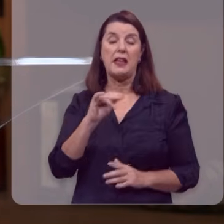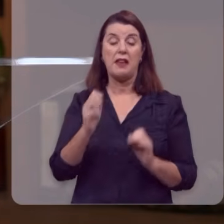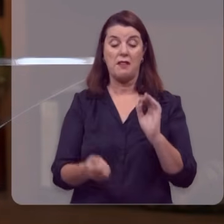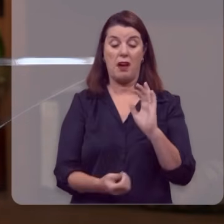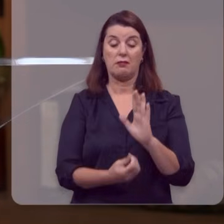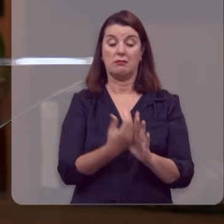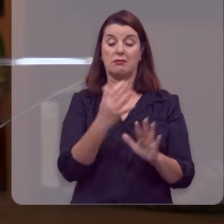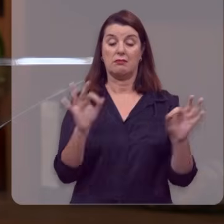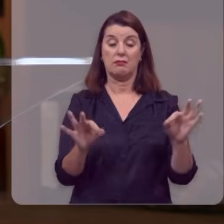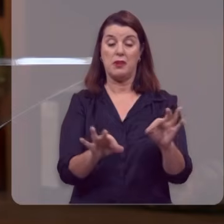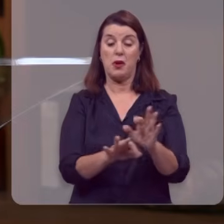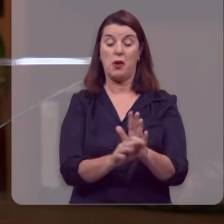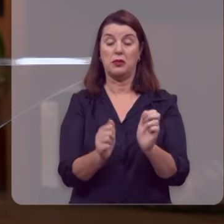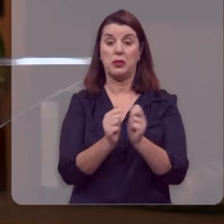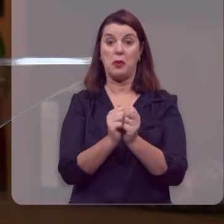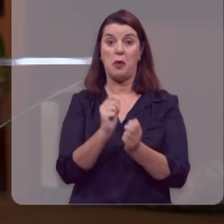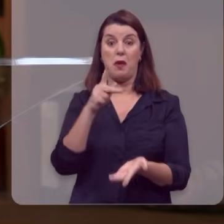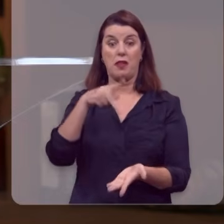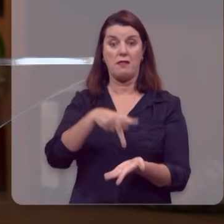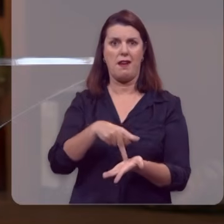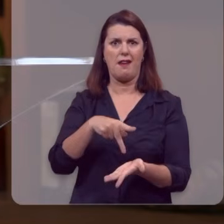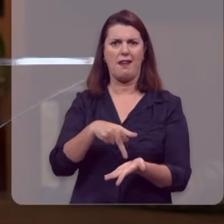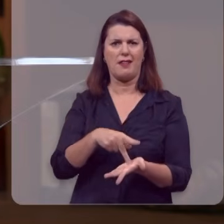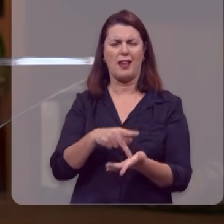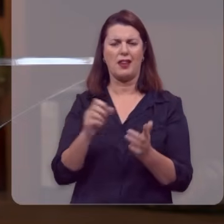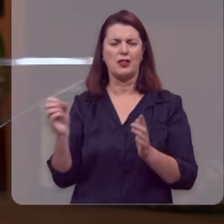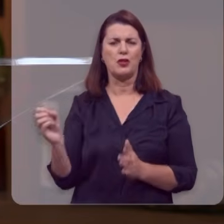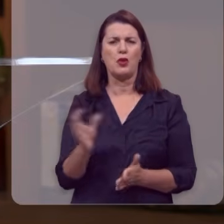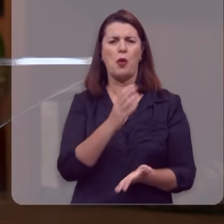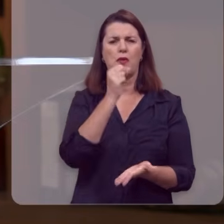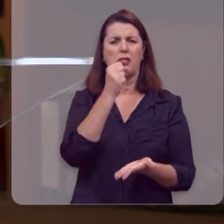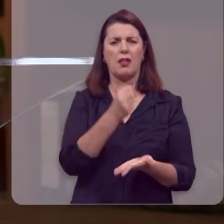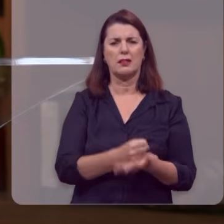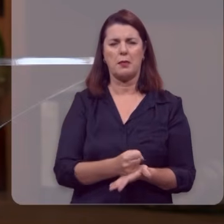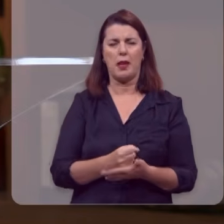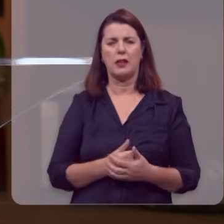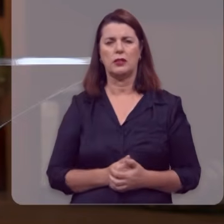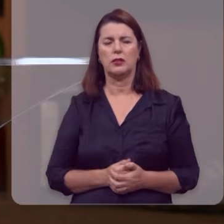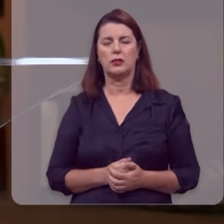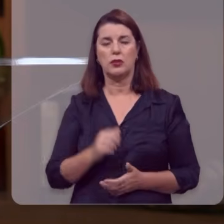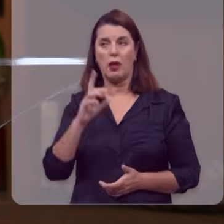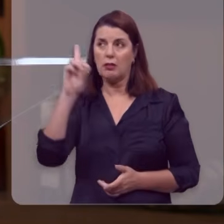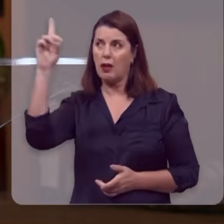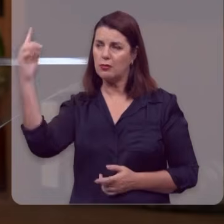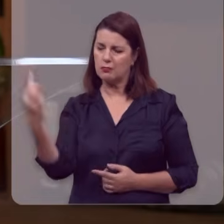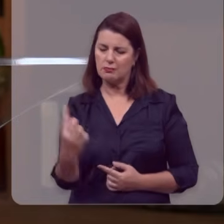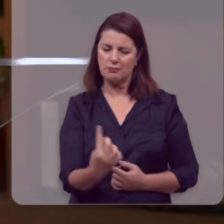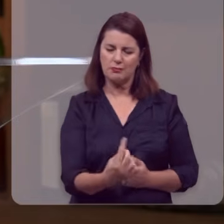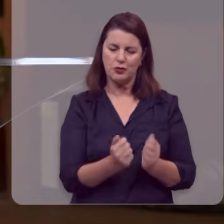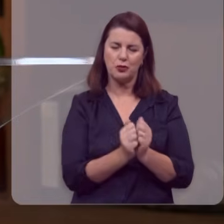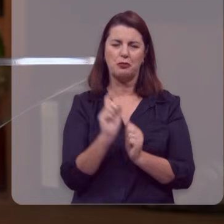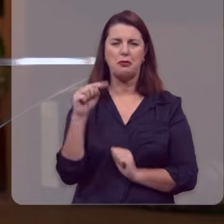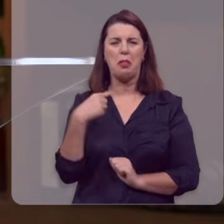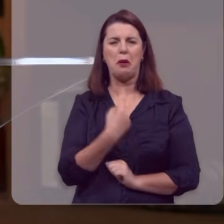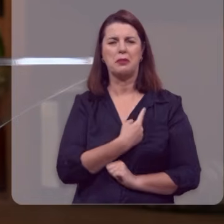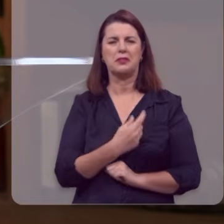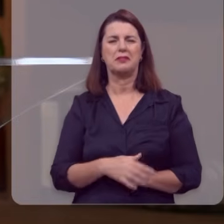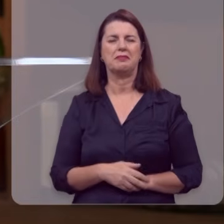consumar com as verdades eloquentes do Novo Testamento, de que Deus veio habitar entre